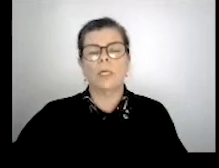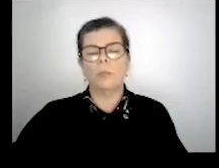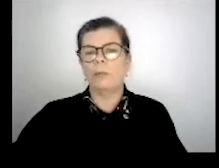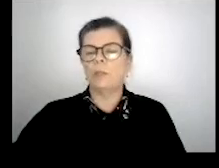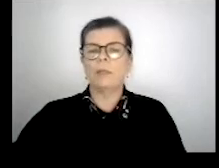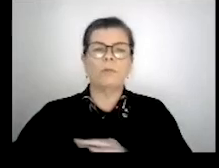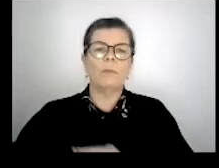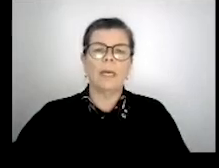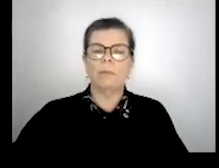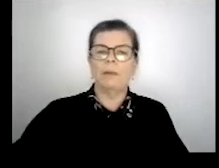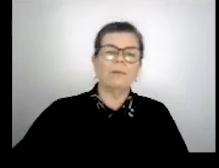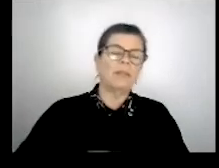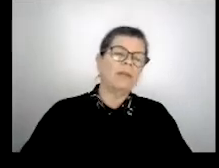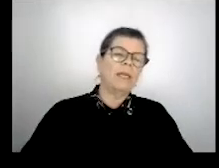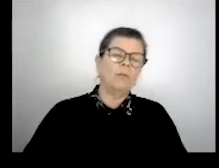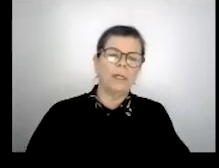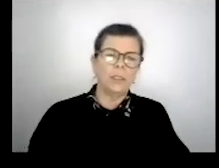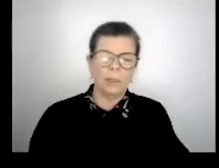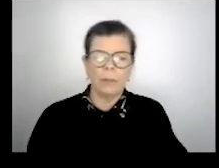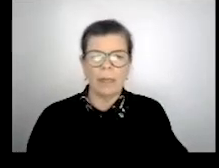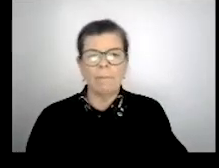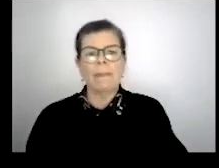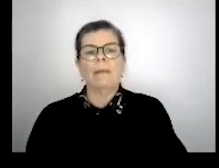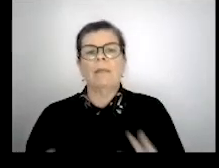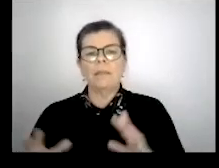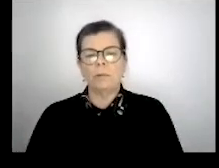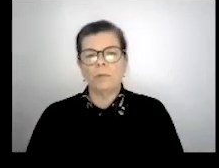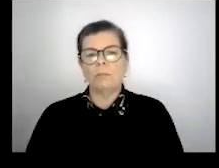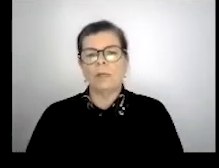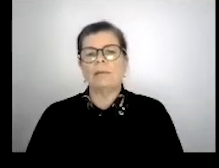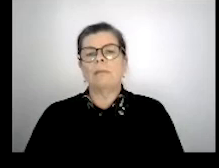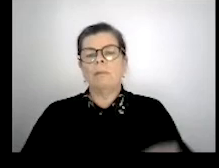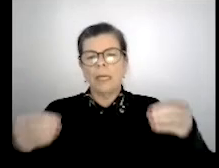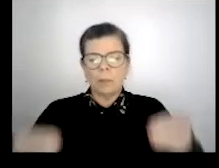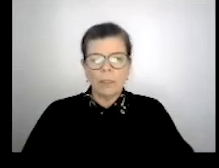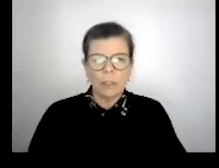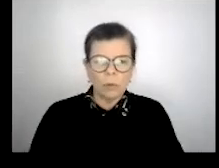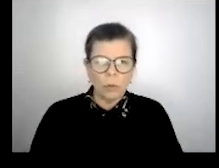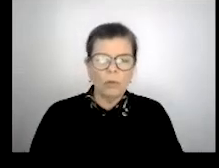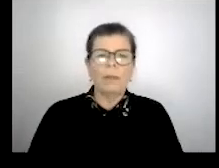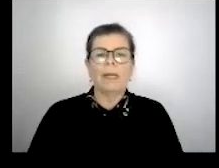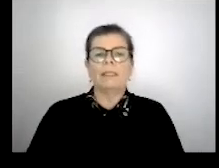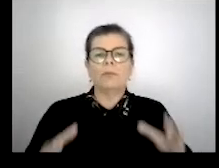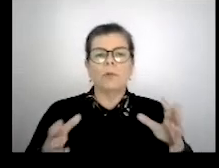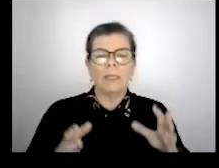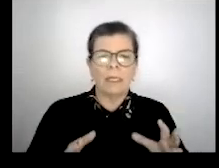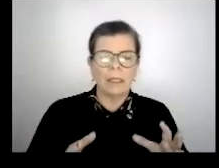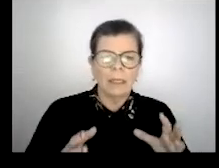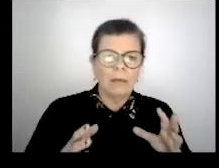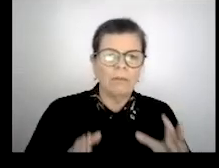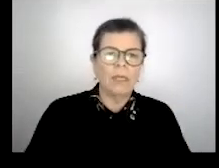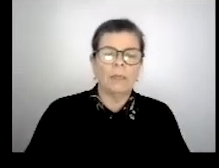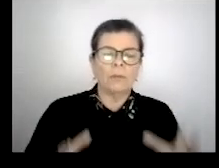foi ótimo. O preenchimento do BA no primeiro não teve nenhum preenchimento do BA. Nesse segundo simulado, a equipe médica preencheu todo o BA, não só da